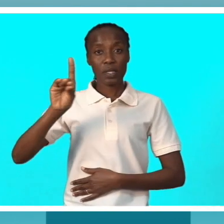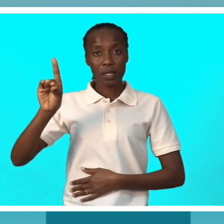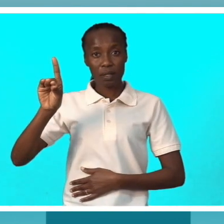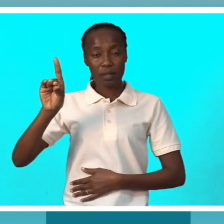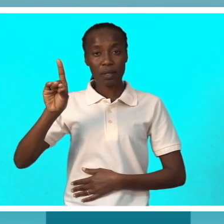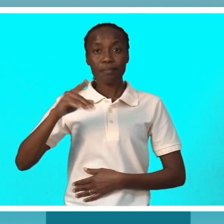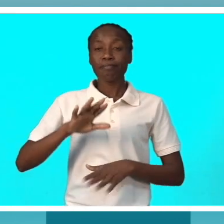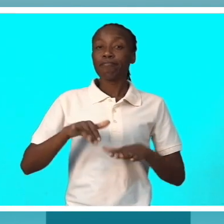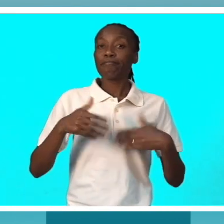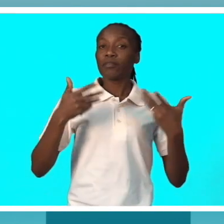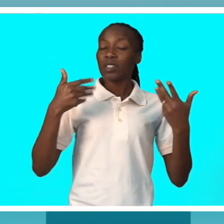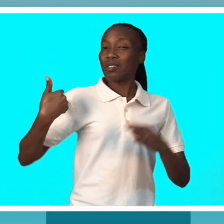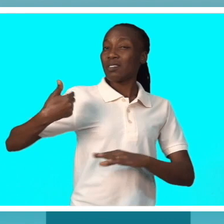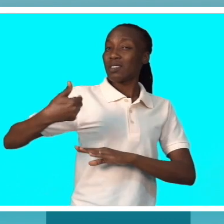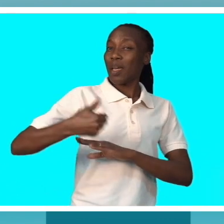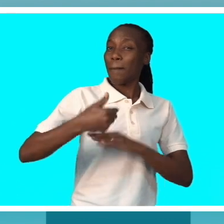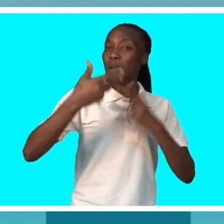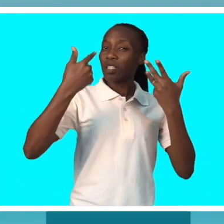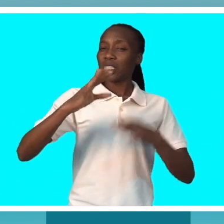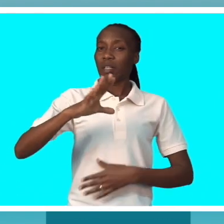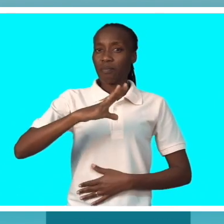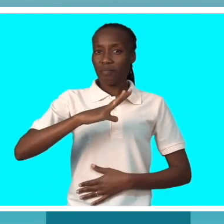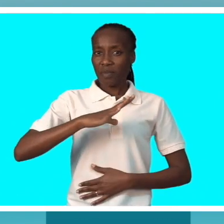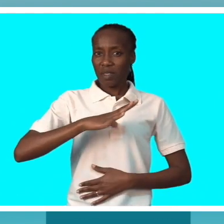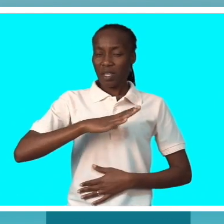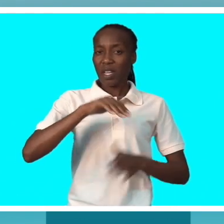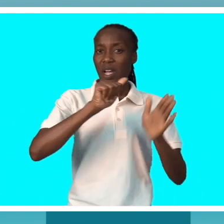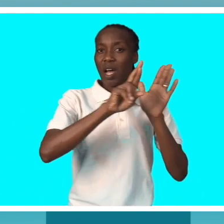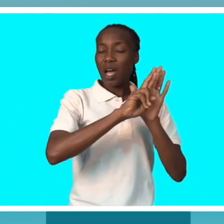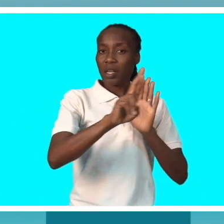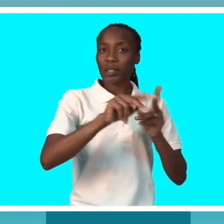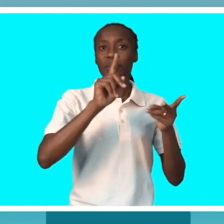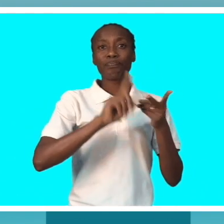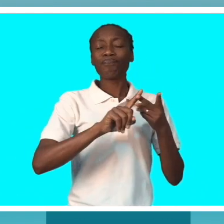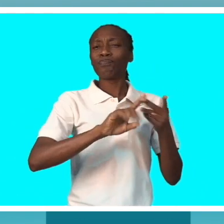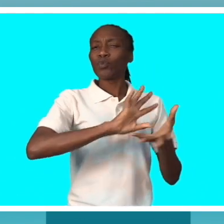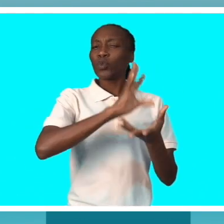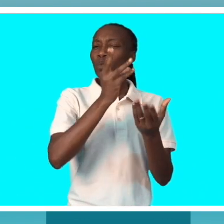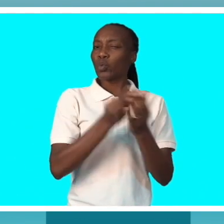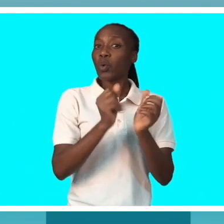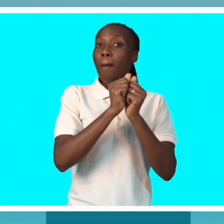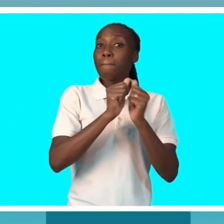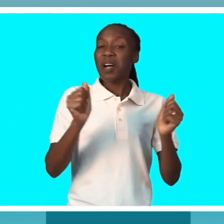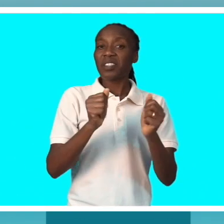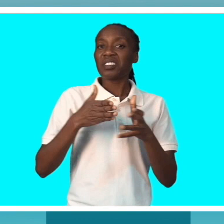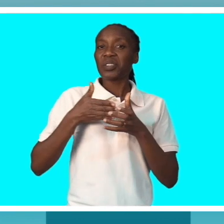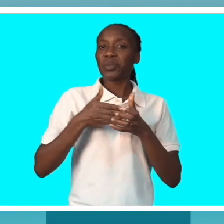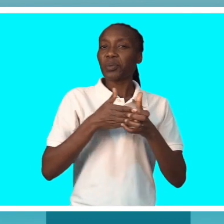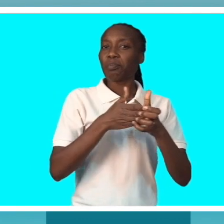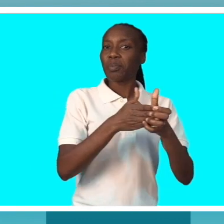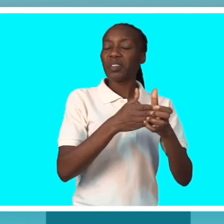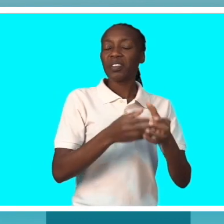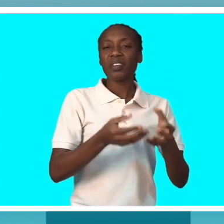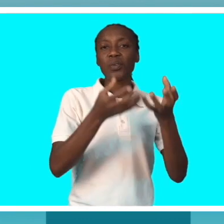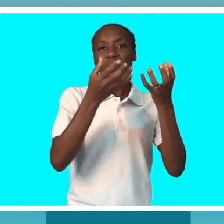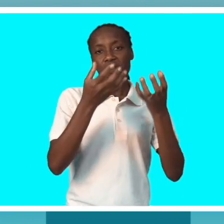deficiência, sempre já existe nos artigos, decretos já existem. Mas o cumprimento é esse